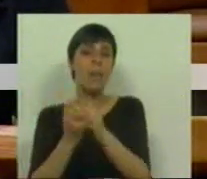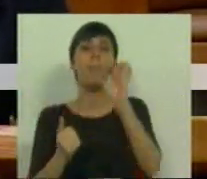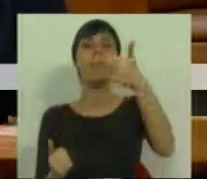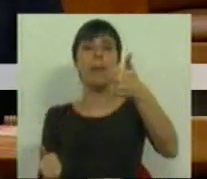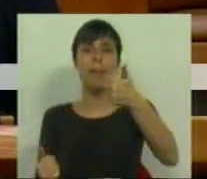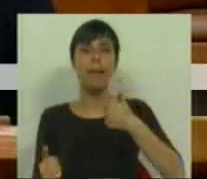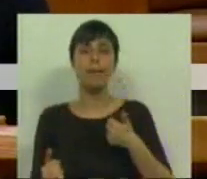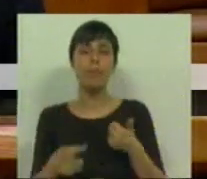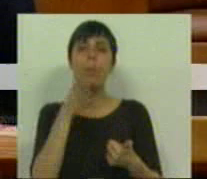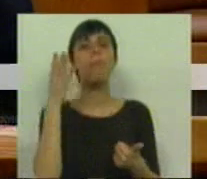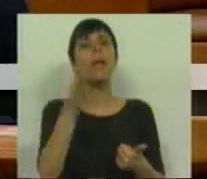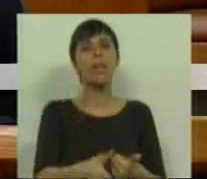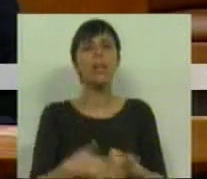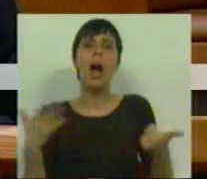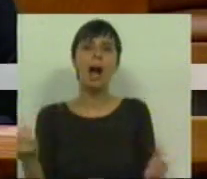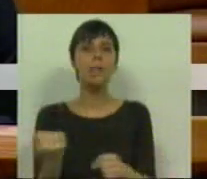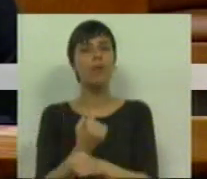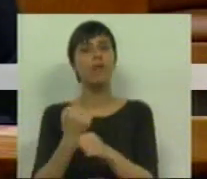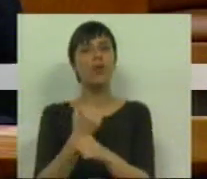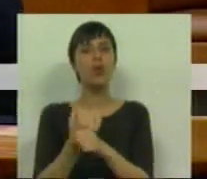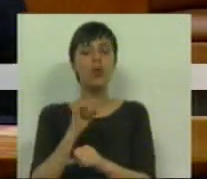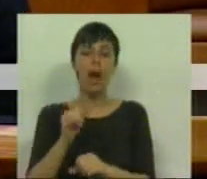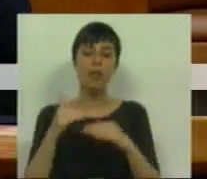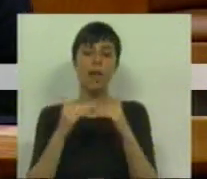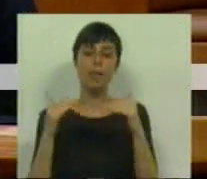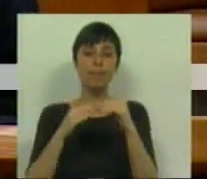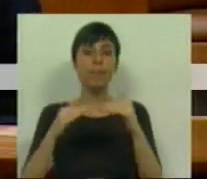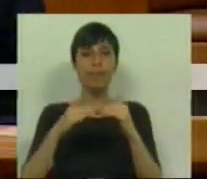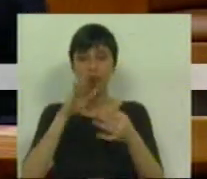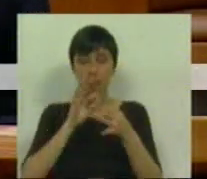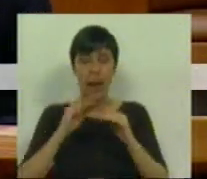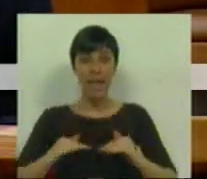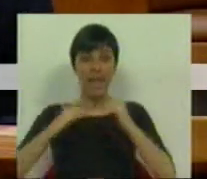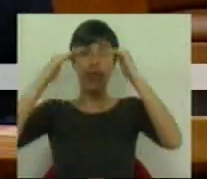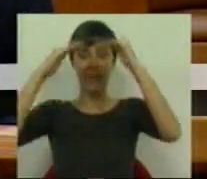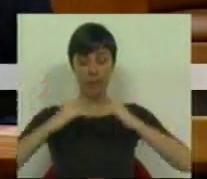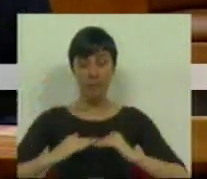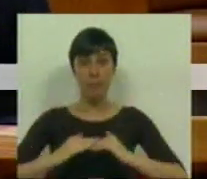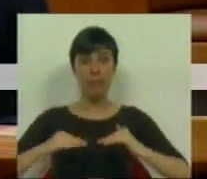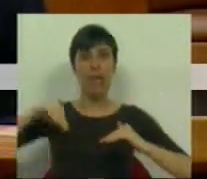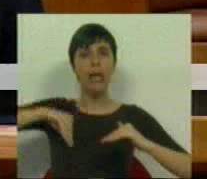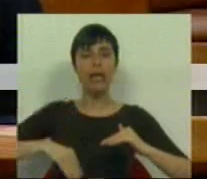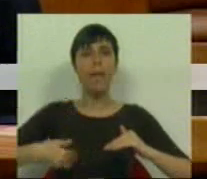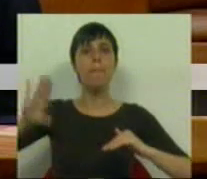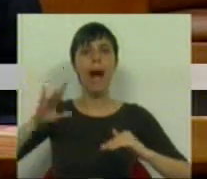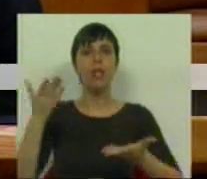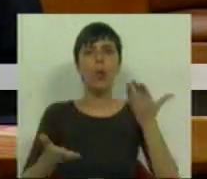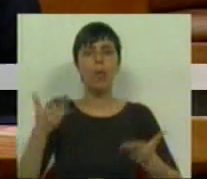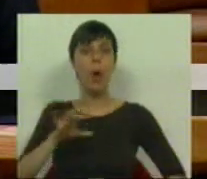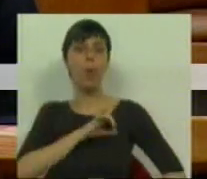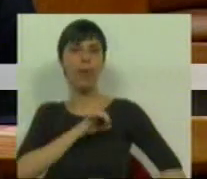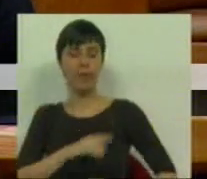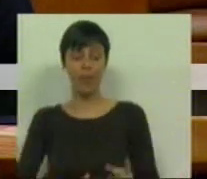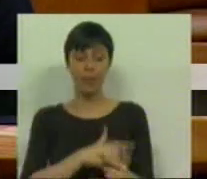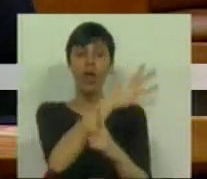primeiro lugar, dizendo que os funcionários dos escalões mais baixos recebem mais do que no privado.